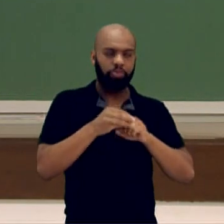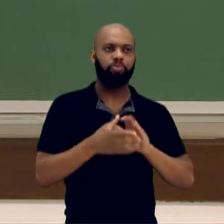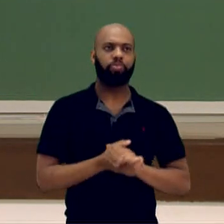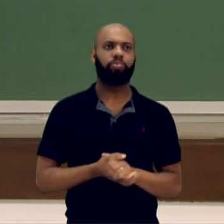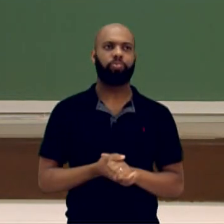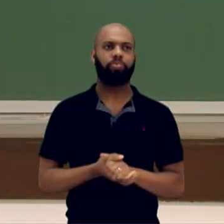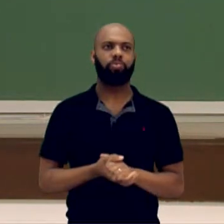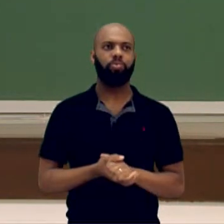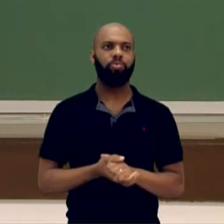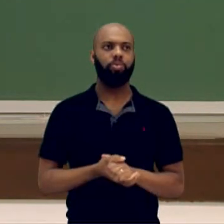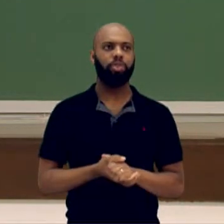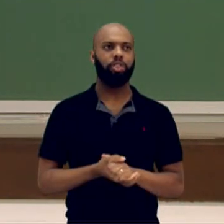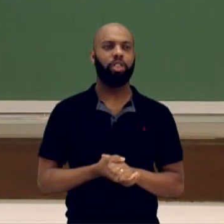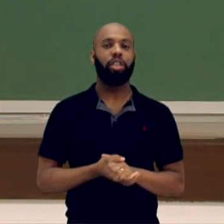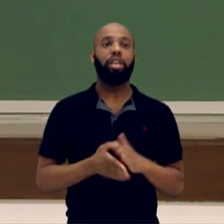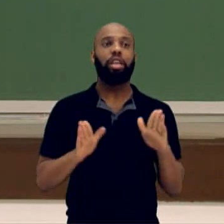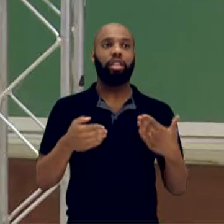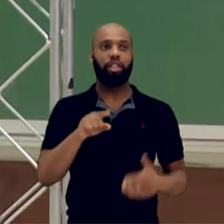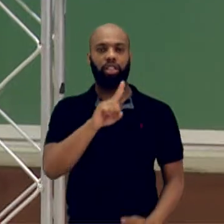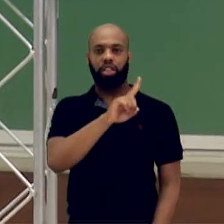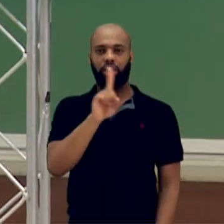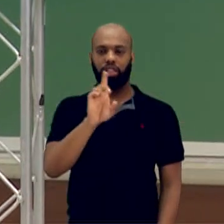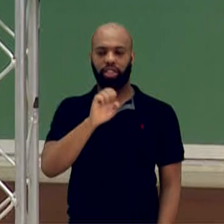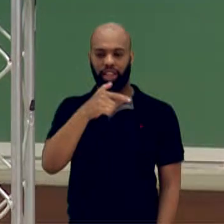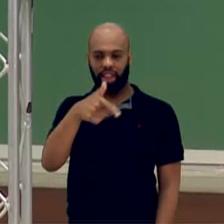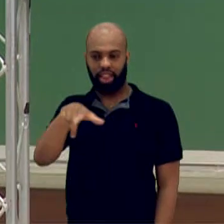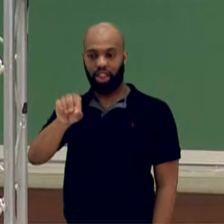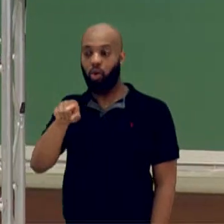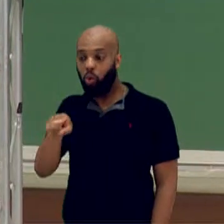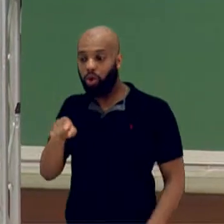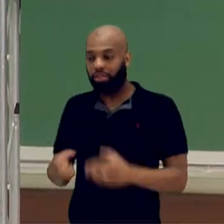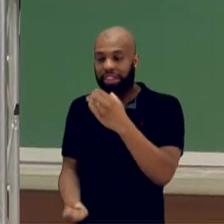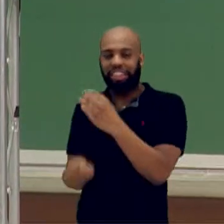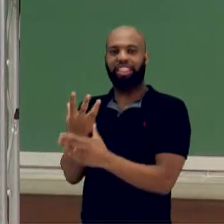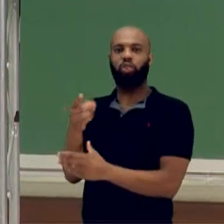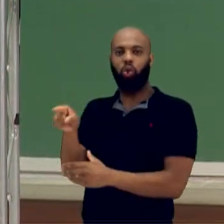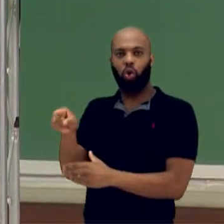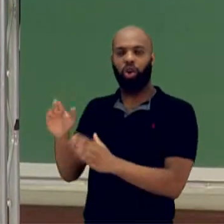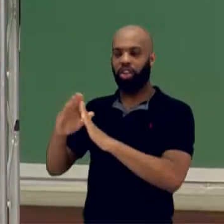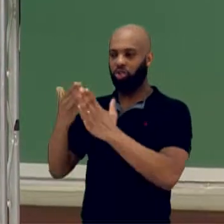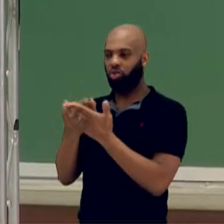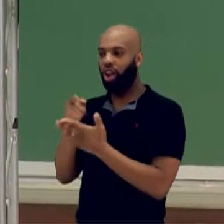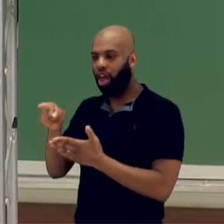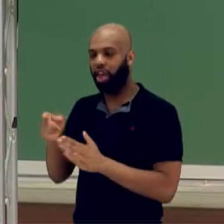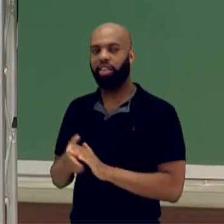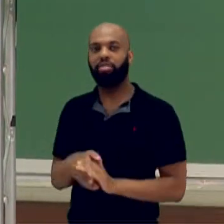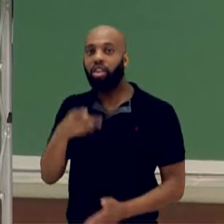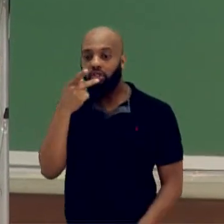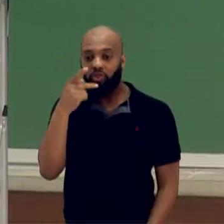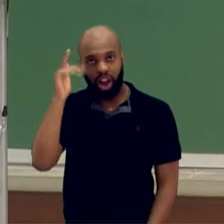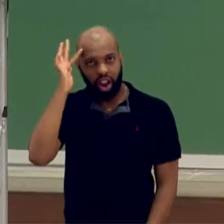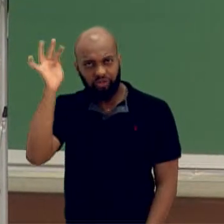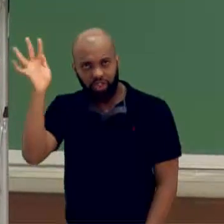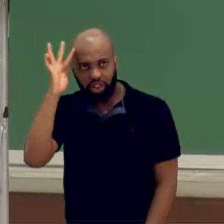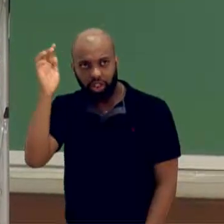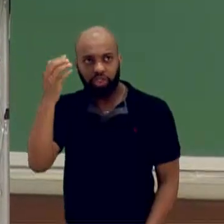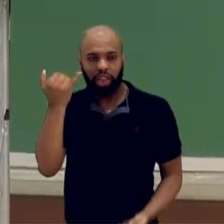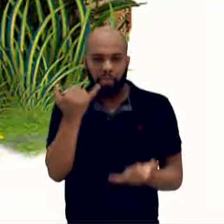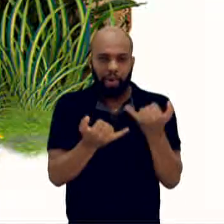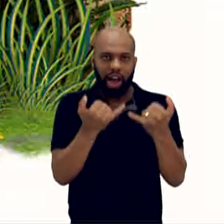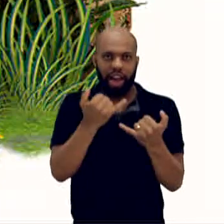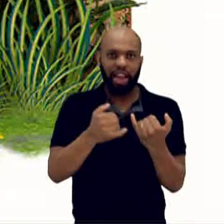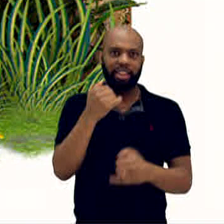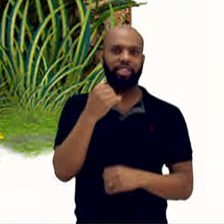tá? Então, Zenão de Cítio, fundador do estoicismo, ele vai dizer que a filosofia seria como um